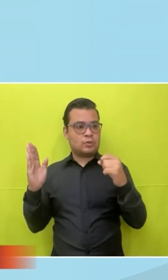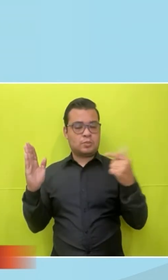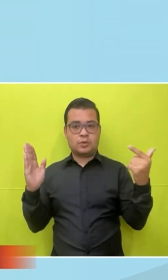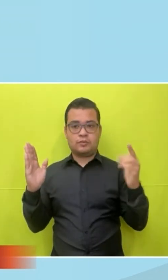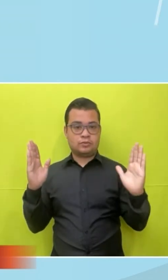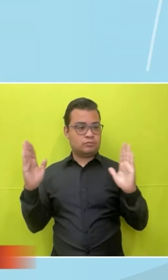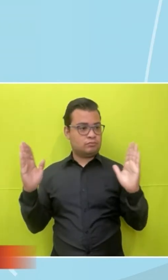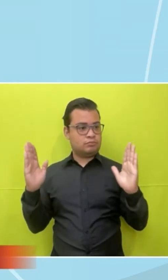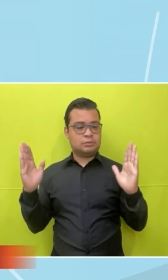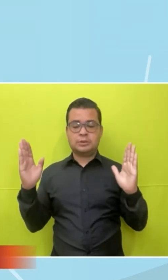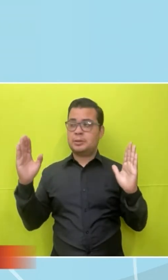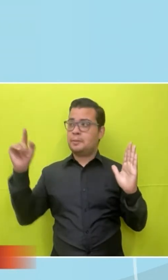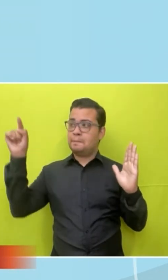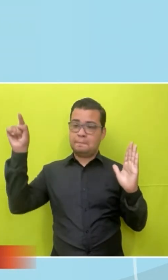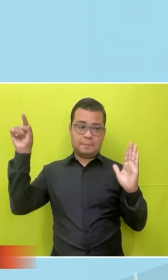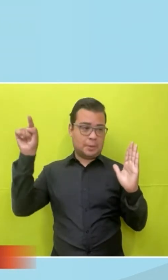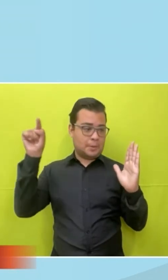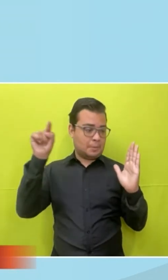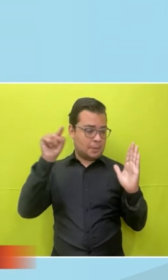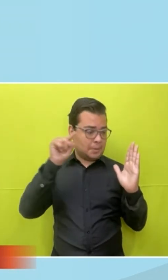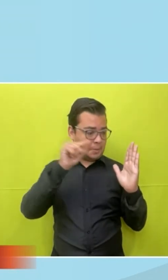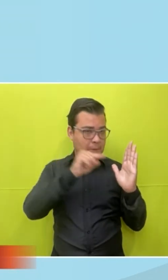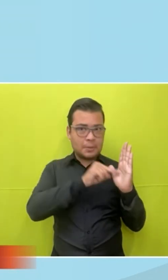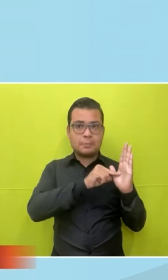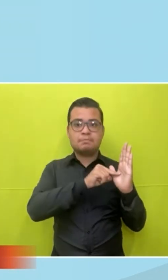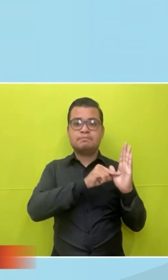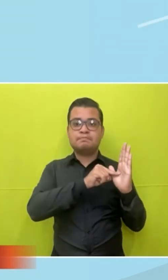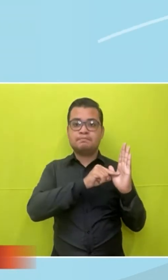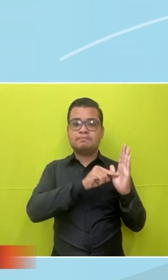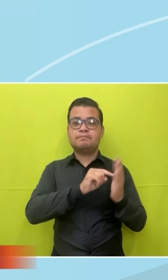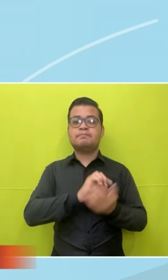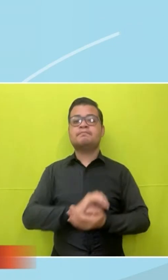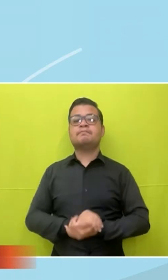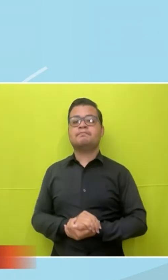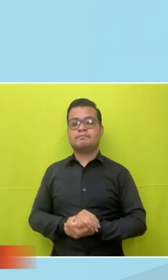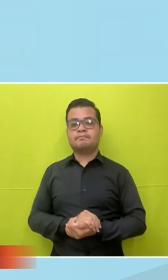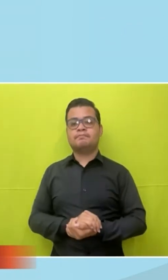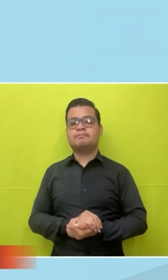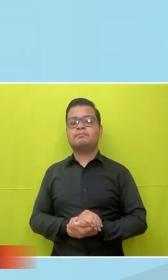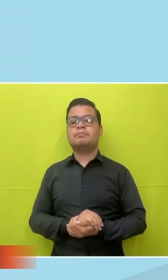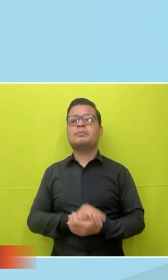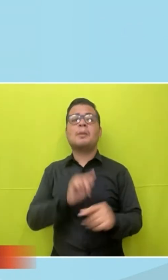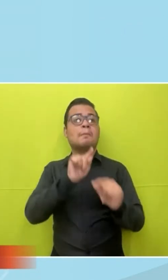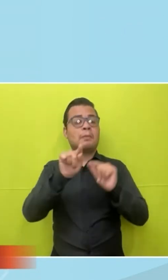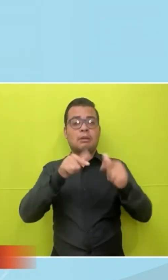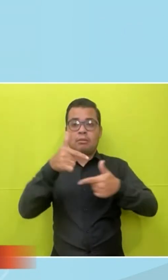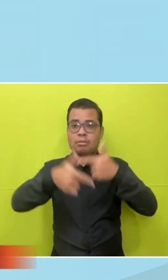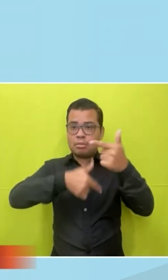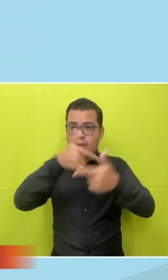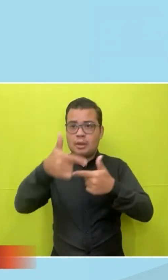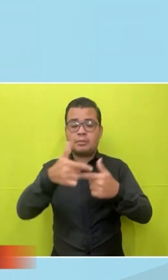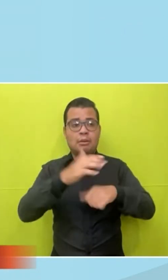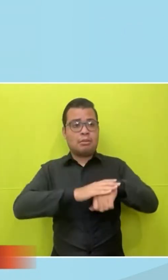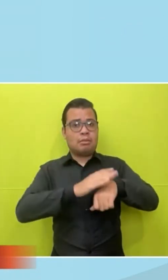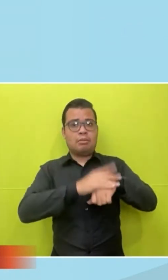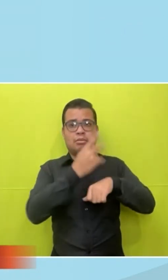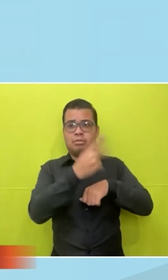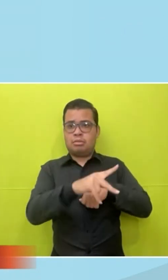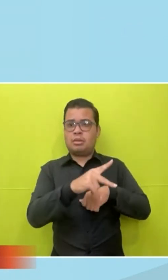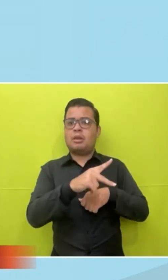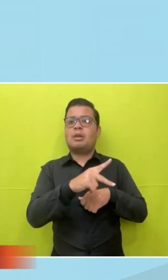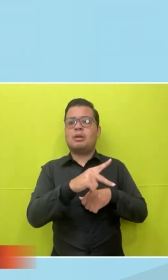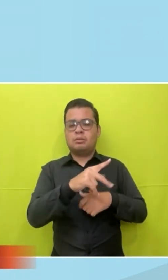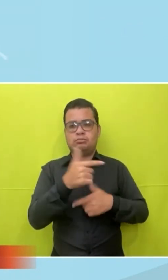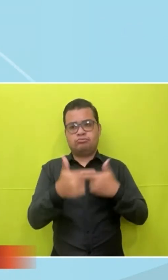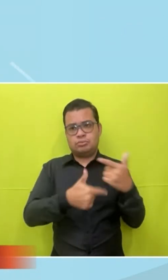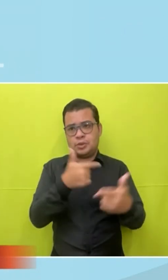onde o patamar se encontra bem mais baixo. Enquanto isso, os trabalhadores por conta própria ou sem registro